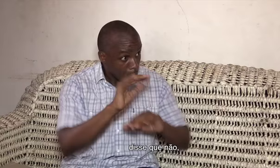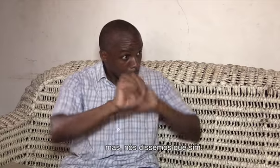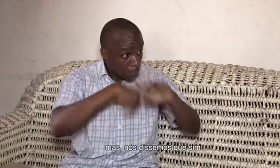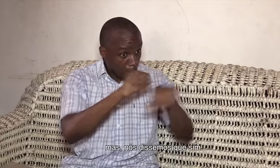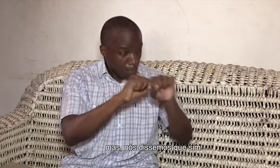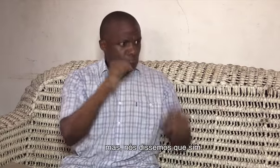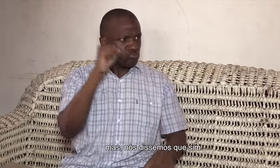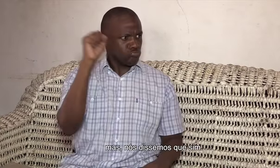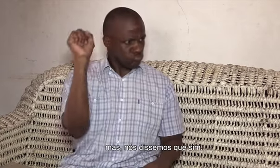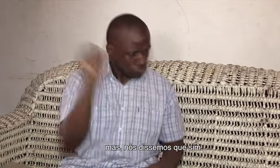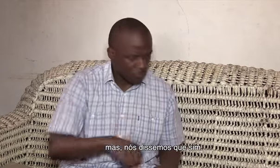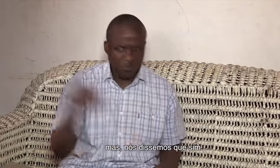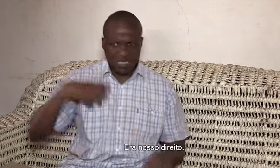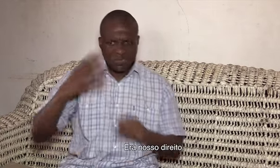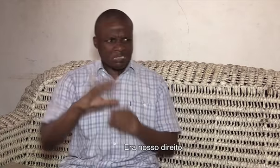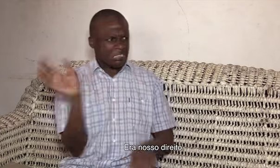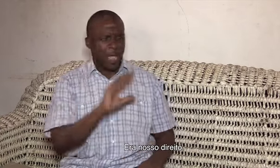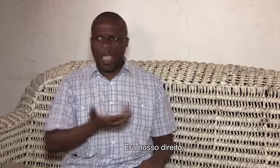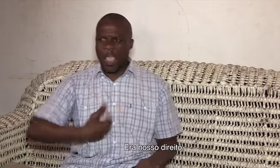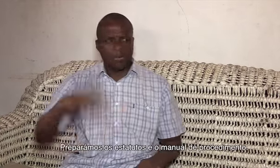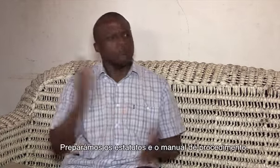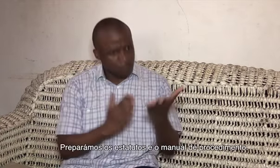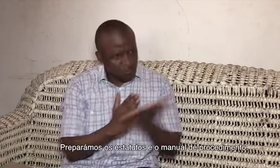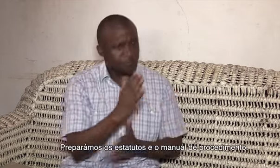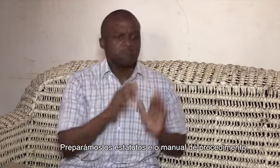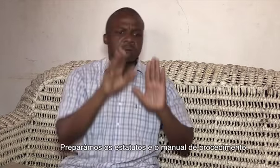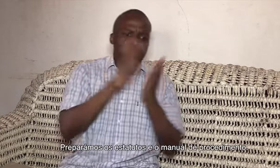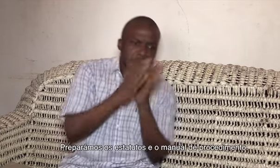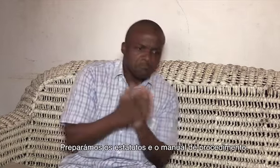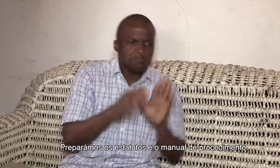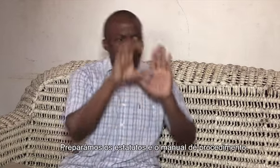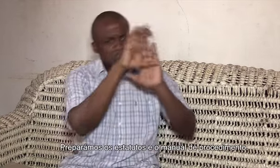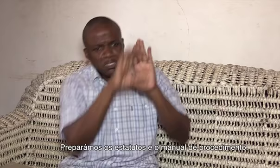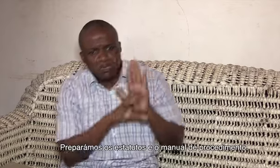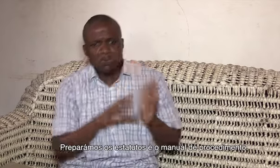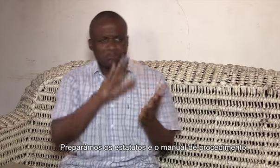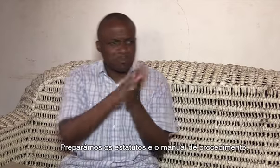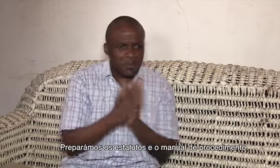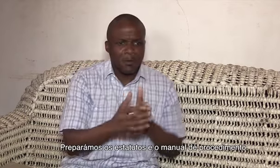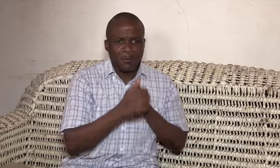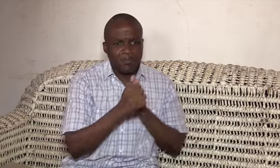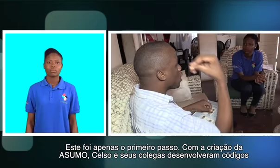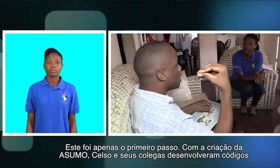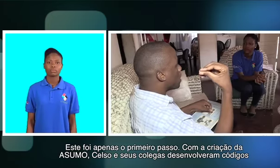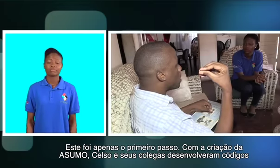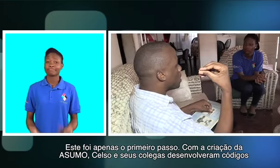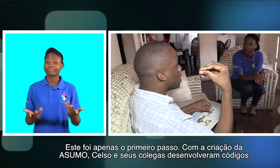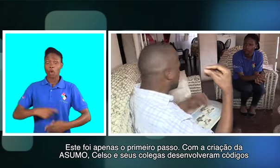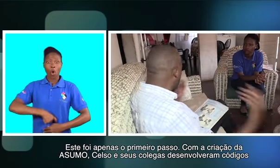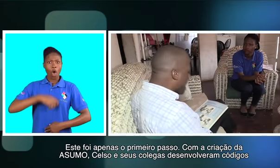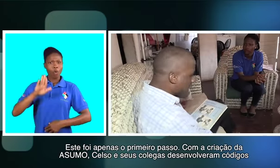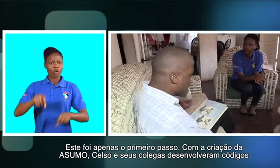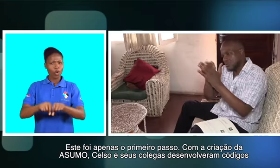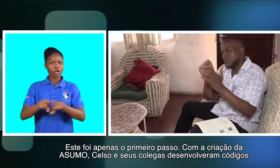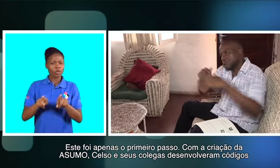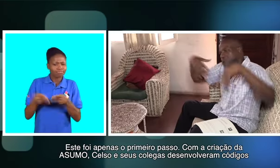que não. Mas nós dissemos que sim. Era nosso direito. Preparamos os estatutos e o manual de procedimento. Este foi apenas